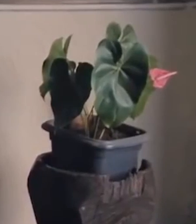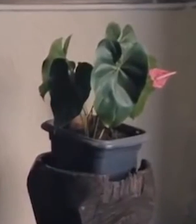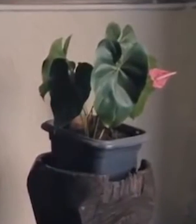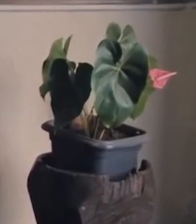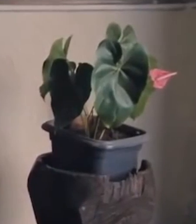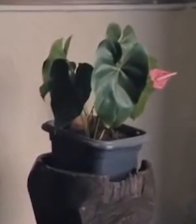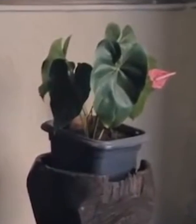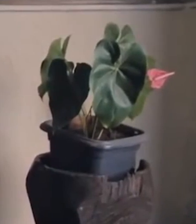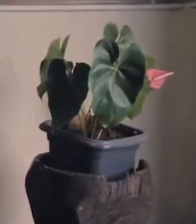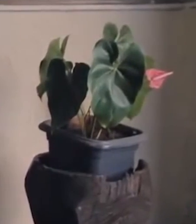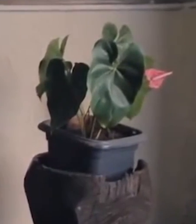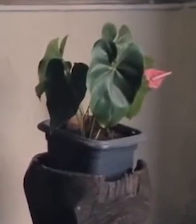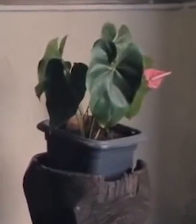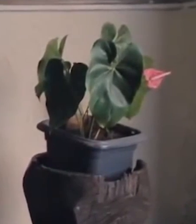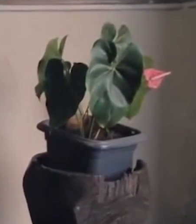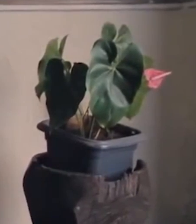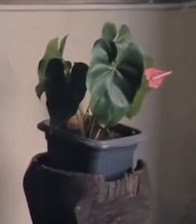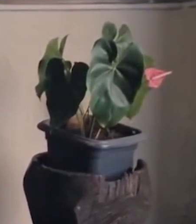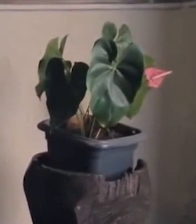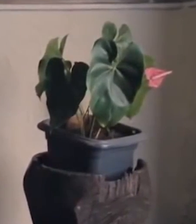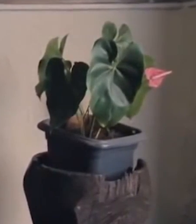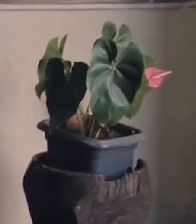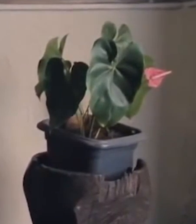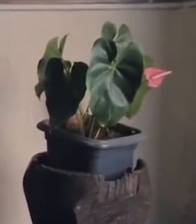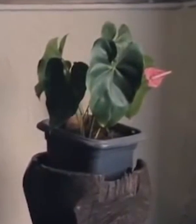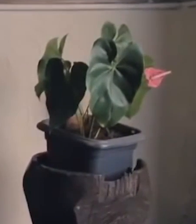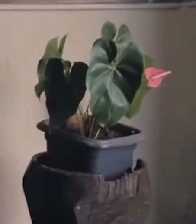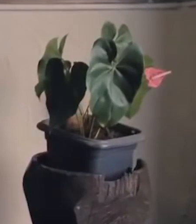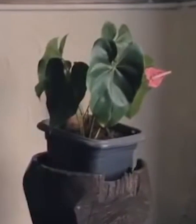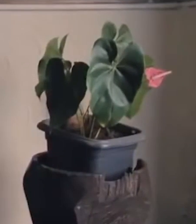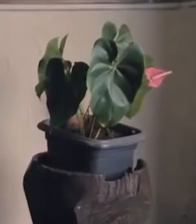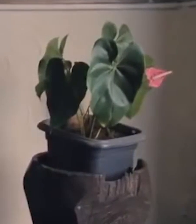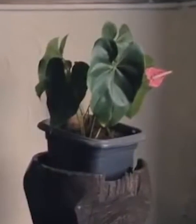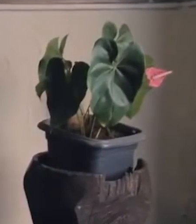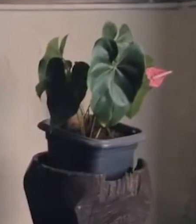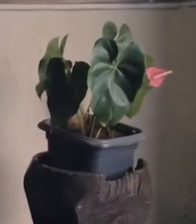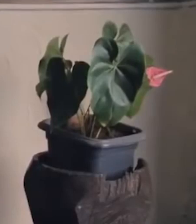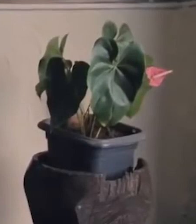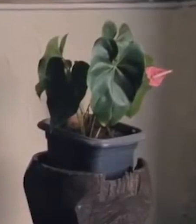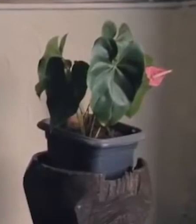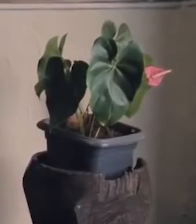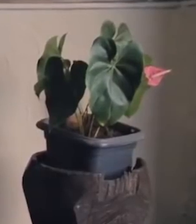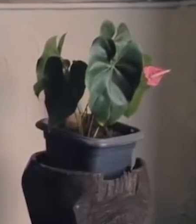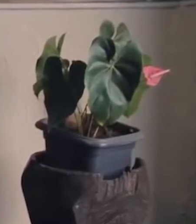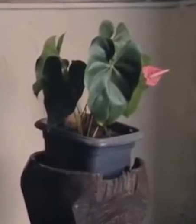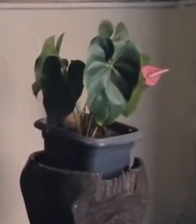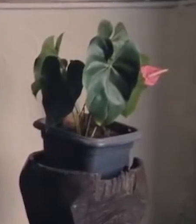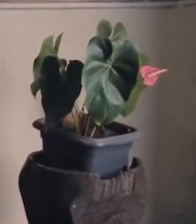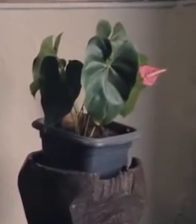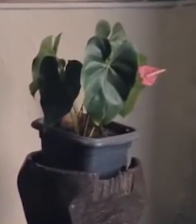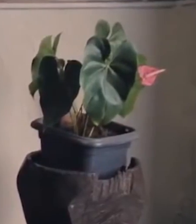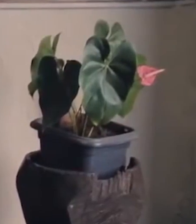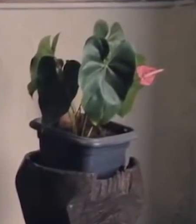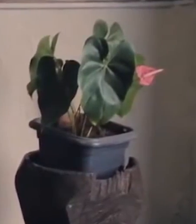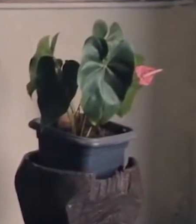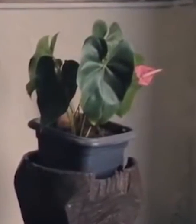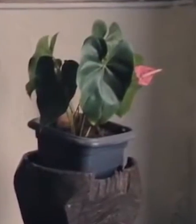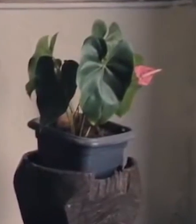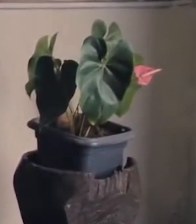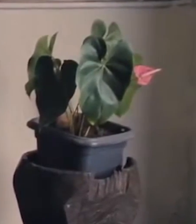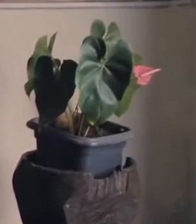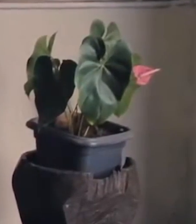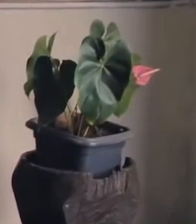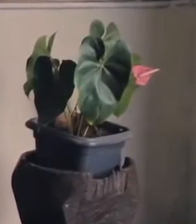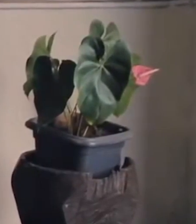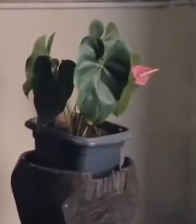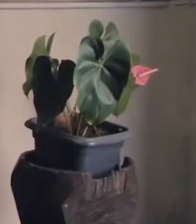noite. Aí o próprio pai falou, não serve para casar na minha casa, aí desfez o relacionamento.